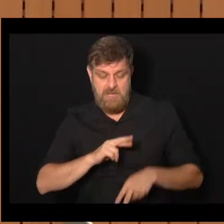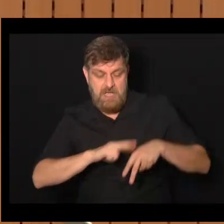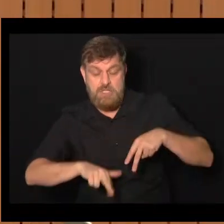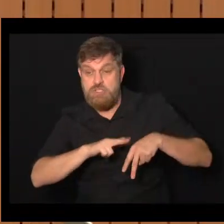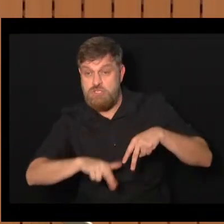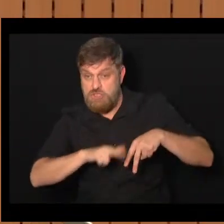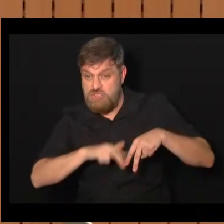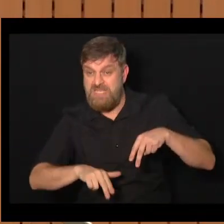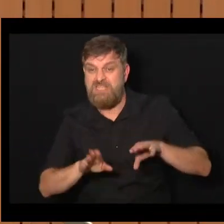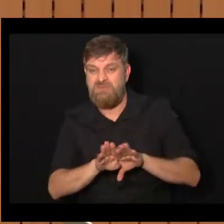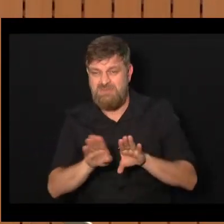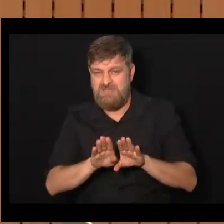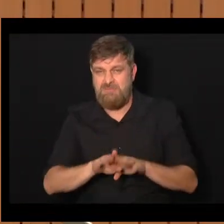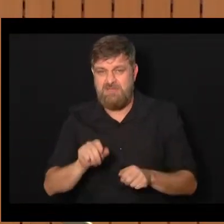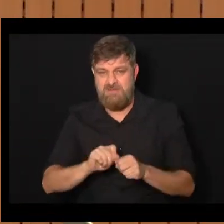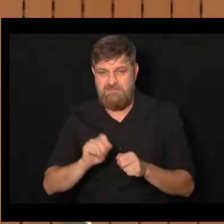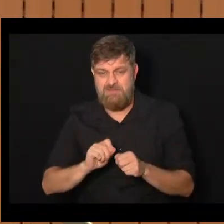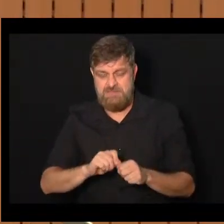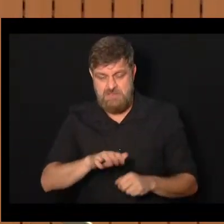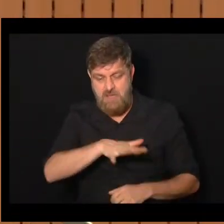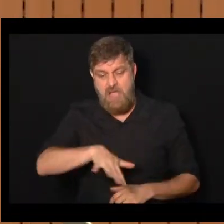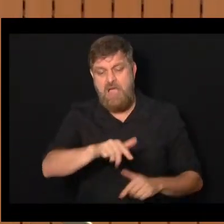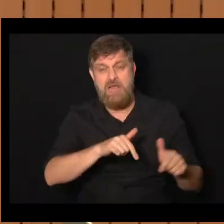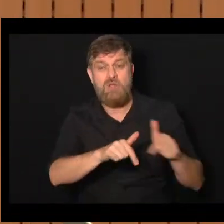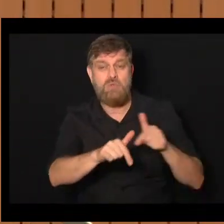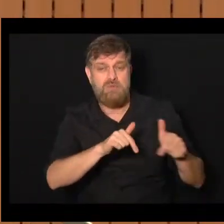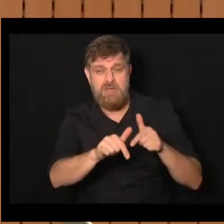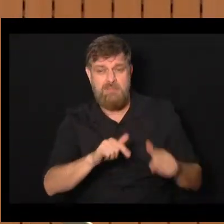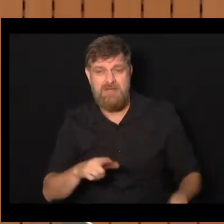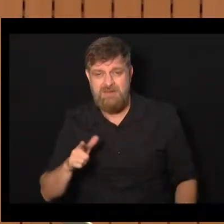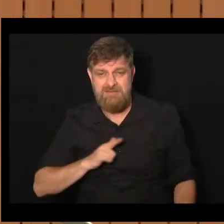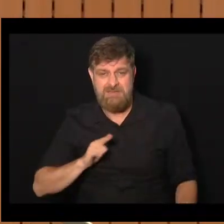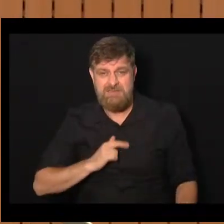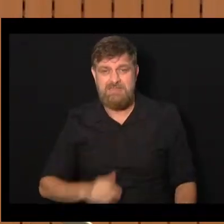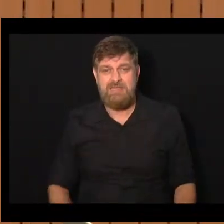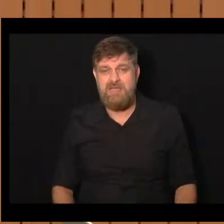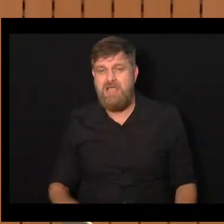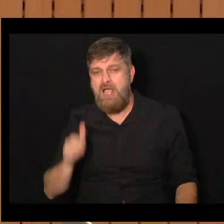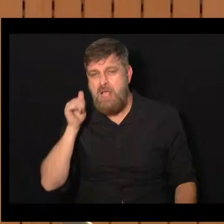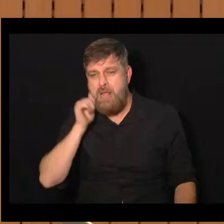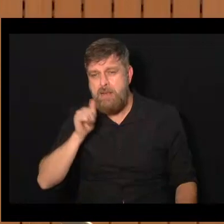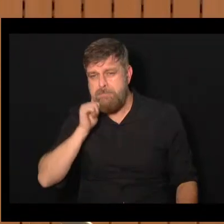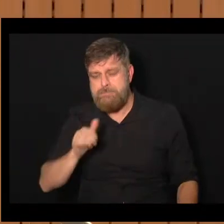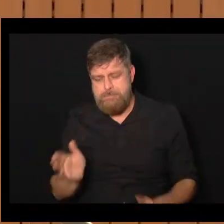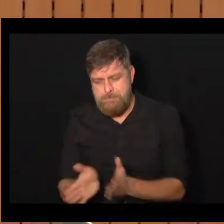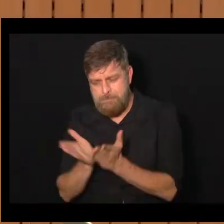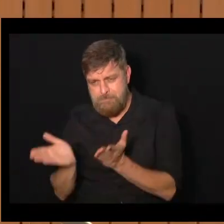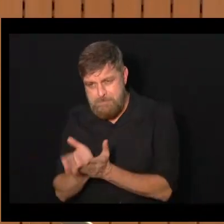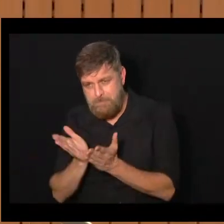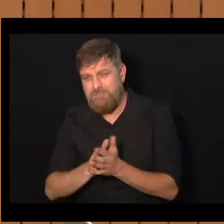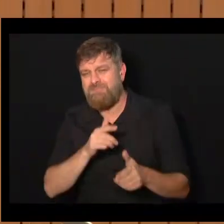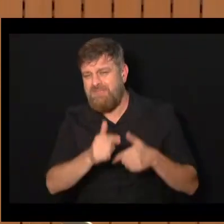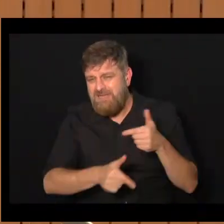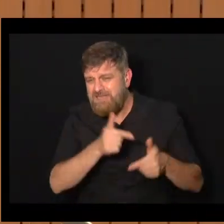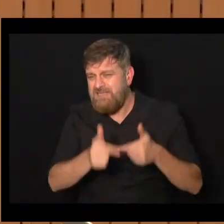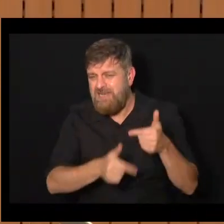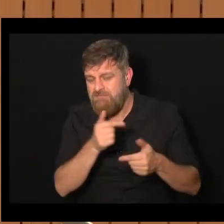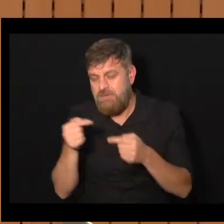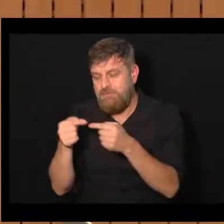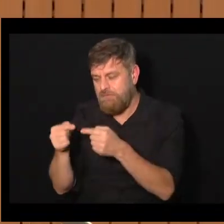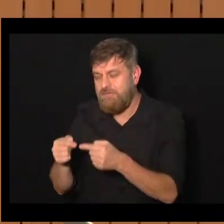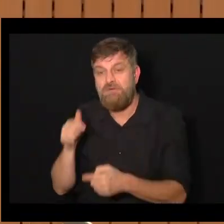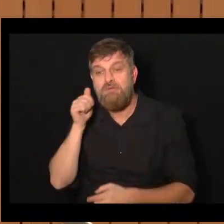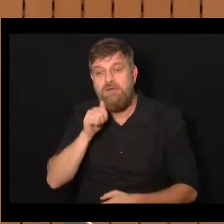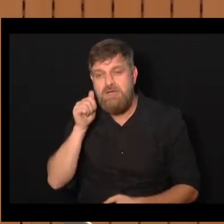no processo de precarização do mundo do trabalho, ou seja, a pobreza é feminina e a precariedade do trabalho tem a cara das